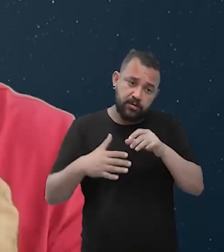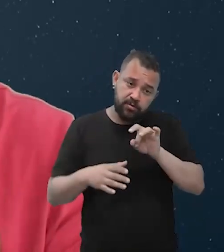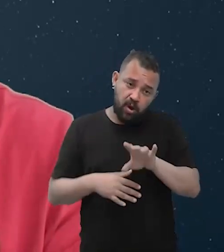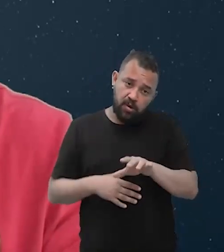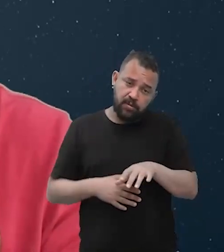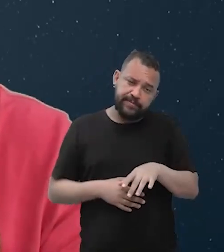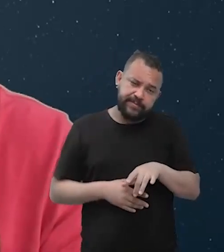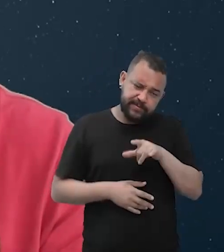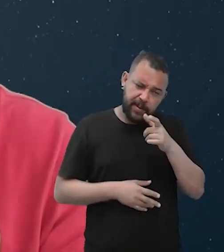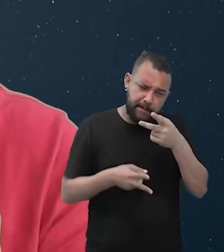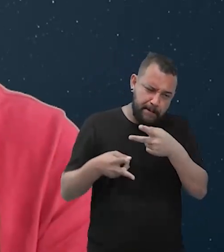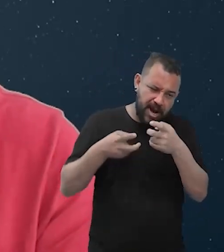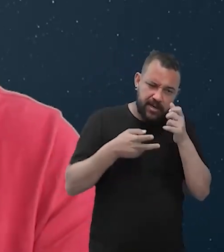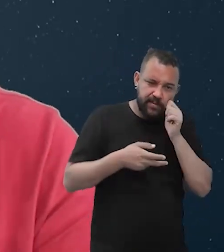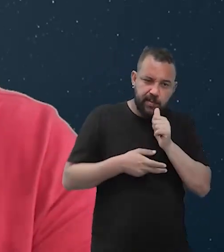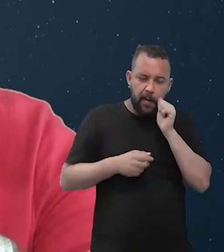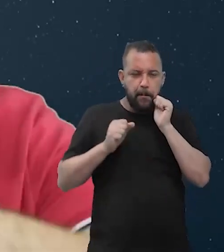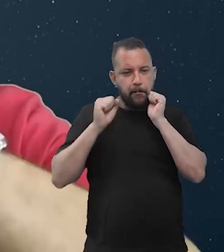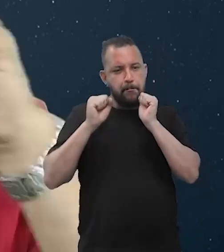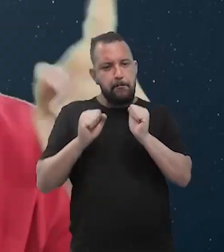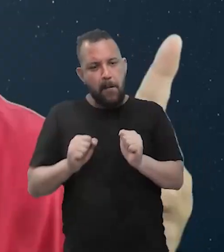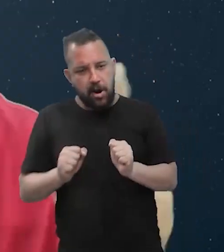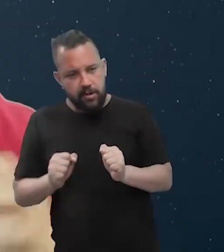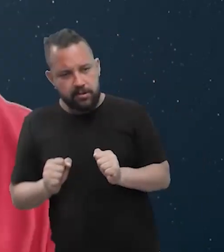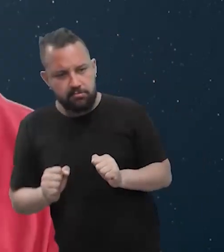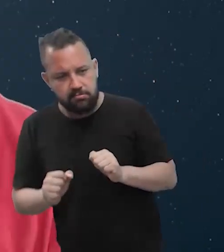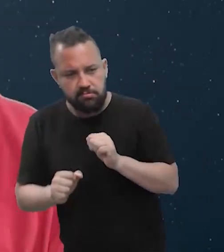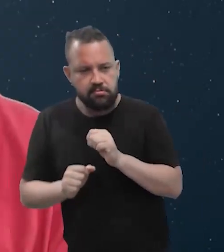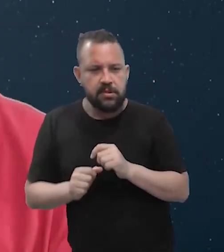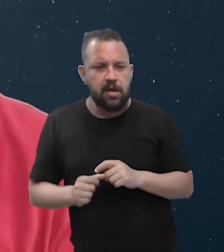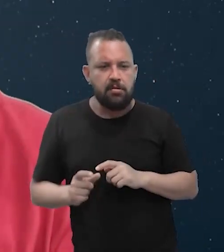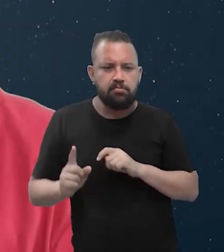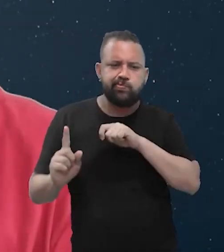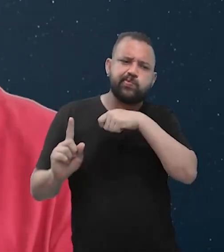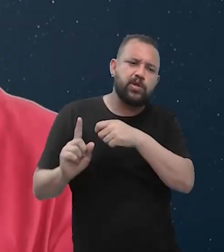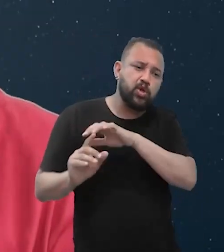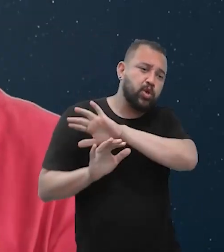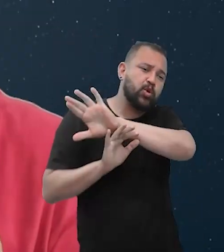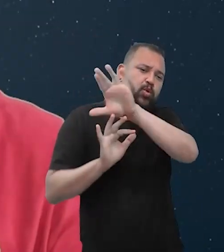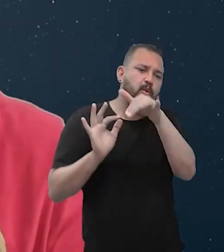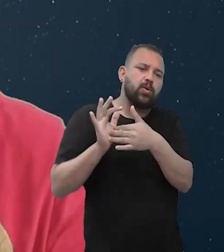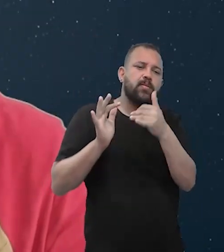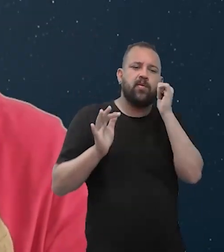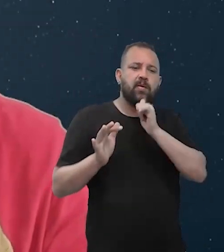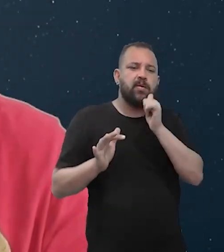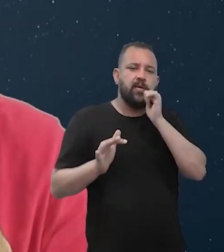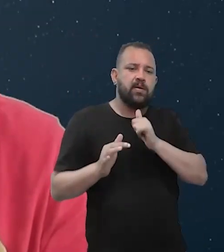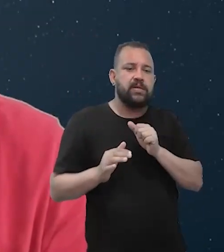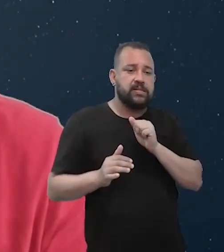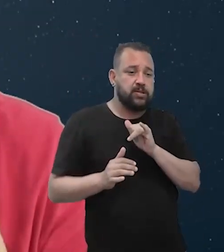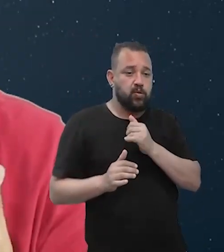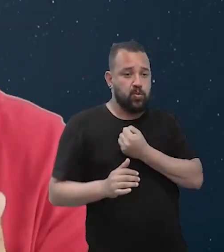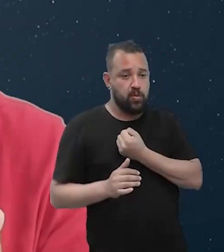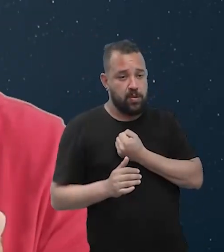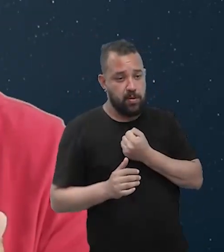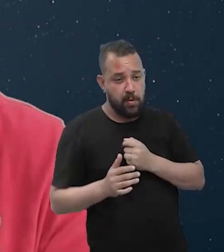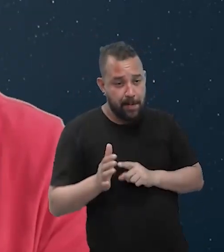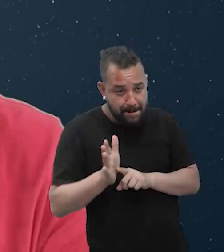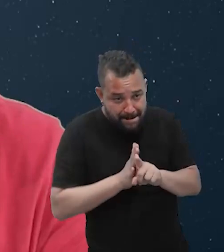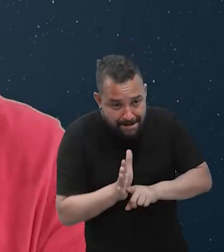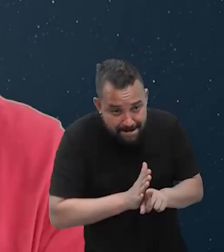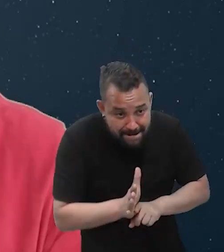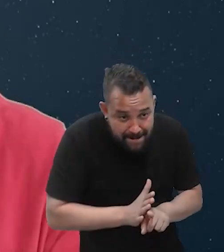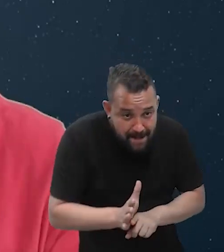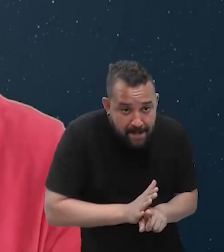percebe que essas 12 podem ou não representar a totalidade de mulheres. Então, quanto maior for o número que eu estou coletando de